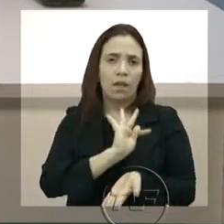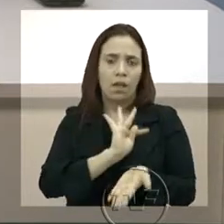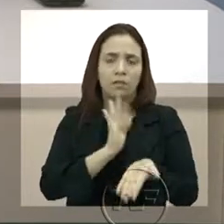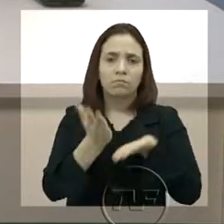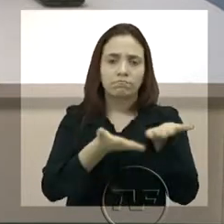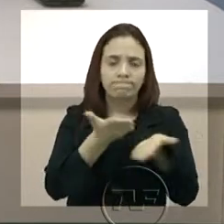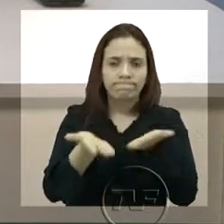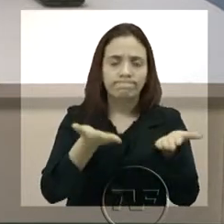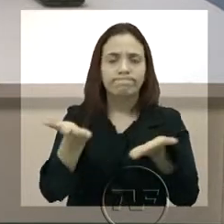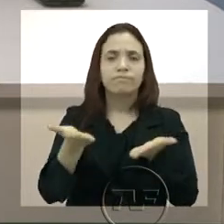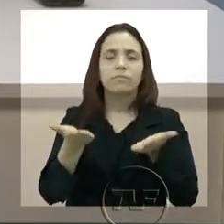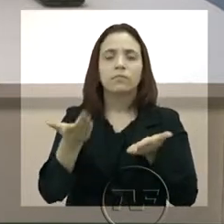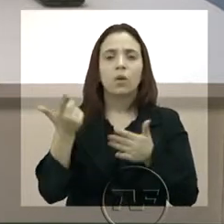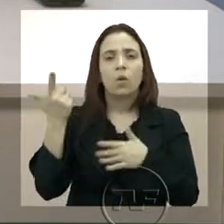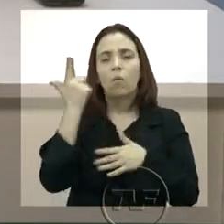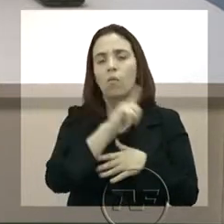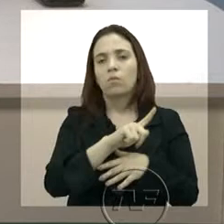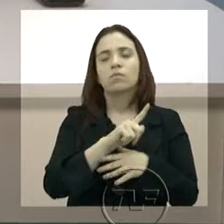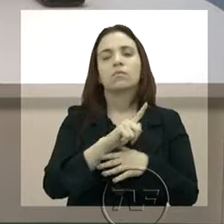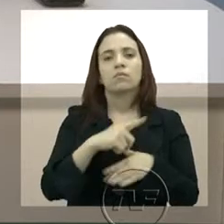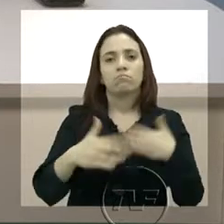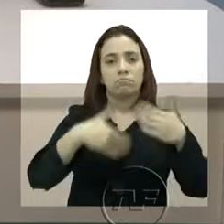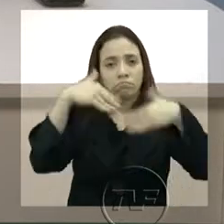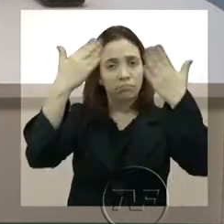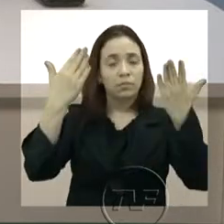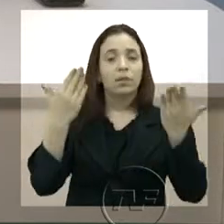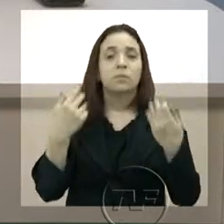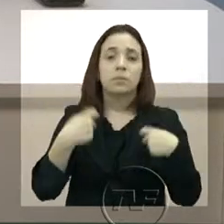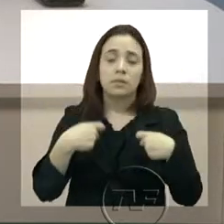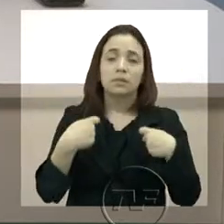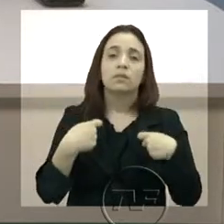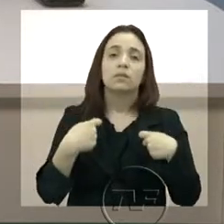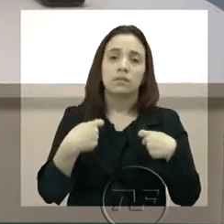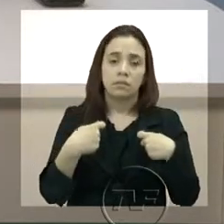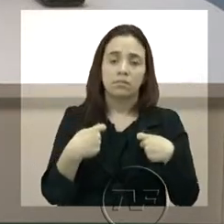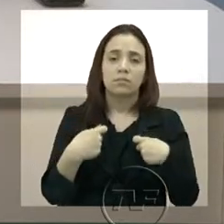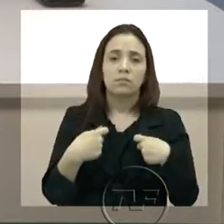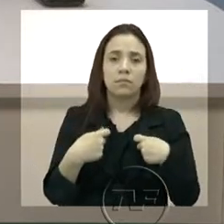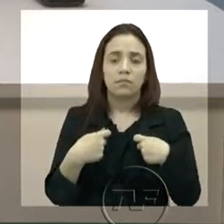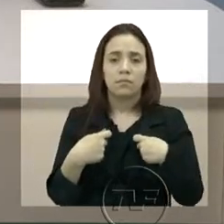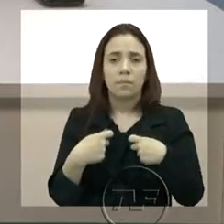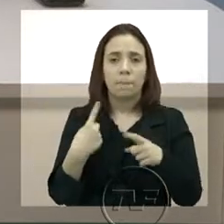Ter toda a condição de produzir, é preciso ver, porque às vezes